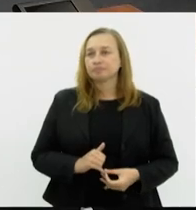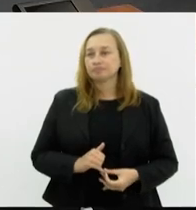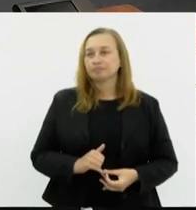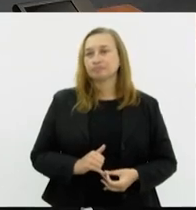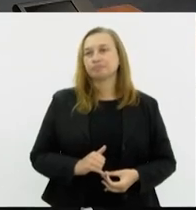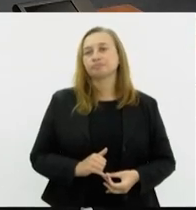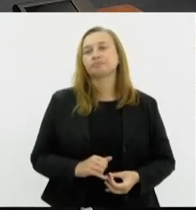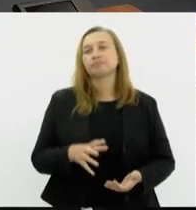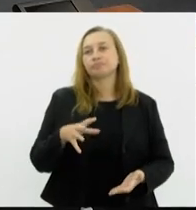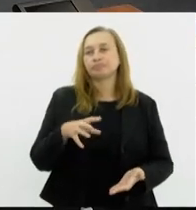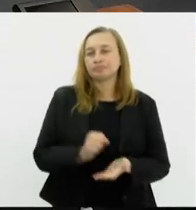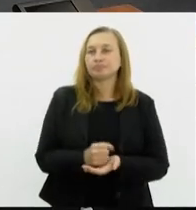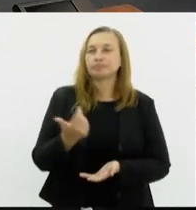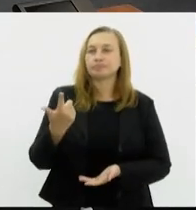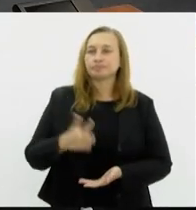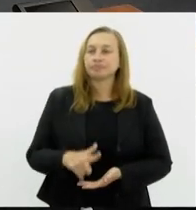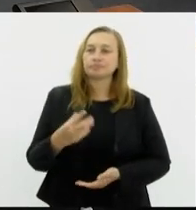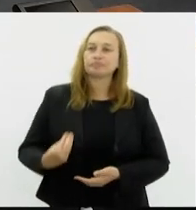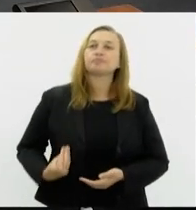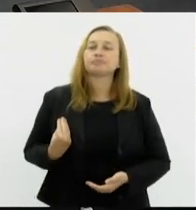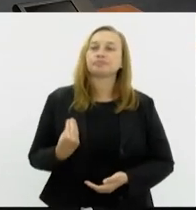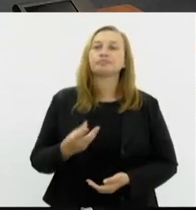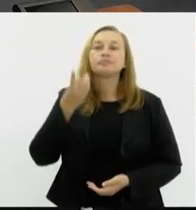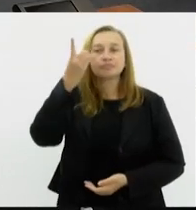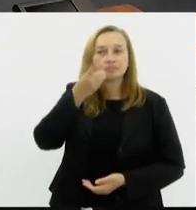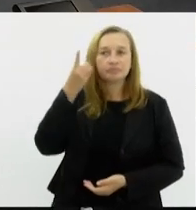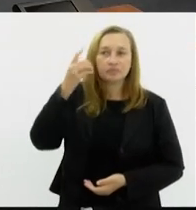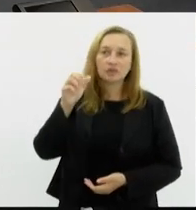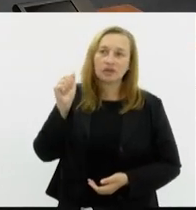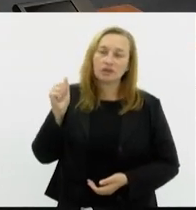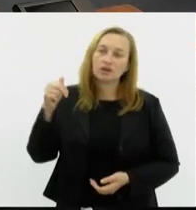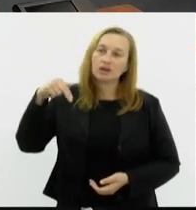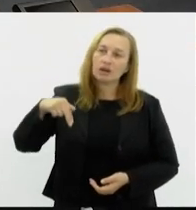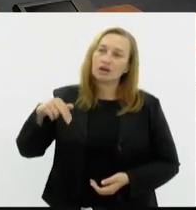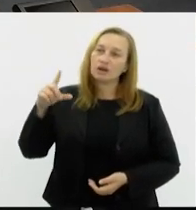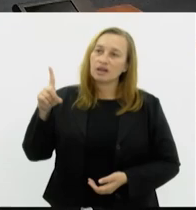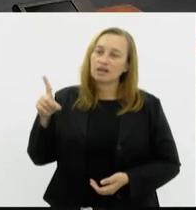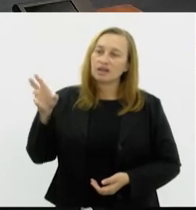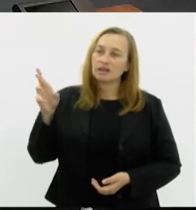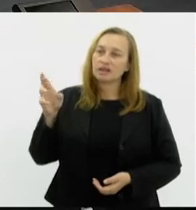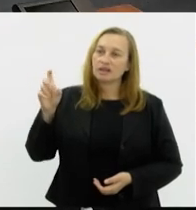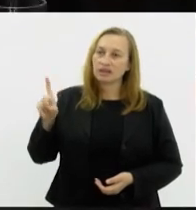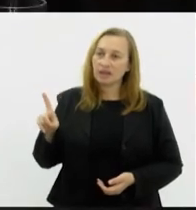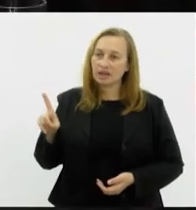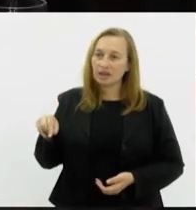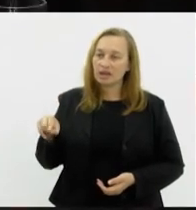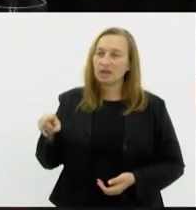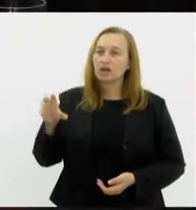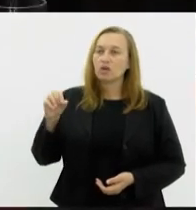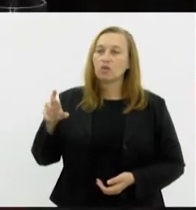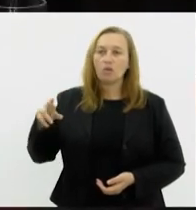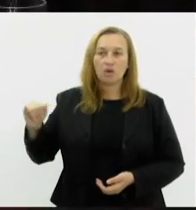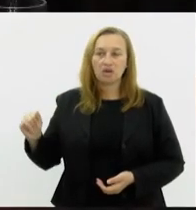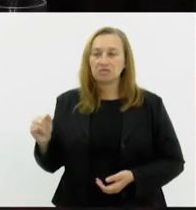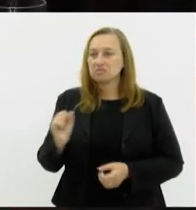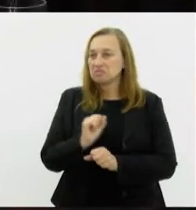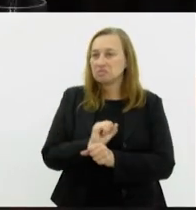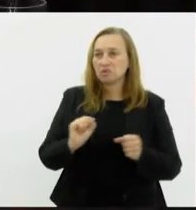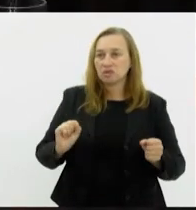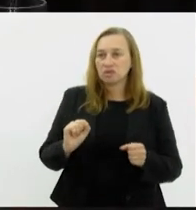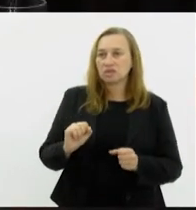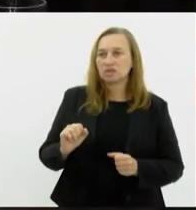Bom, deixa eu registrar mais uma vez a presença do deputado André Correia no sistema remoto. Não foi possível colher o seu